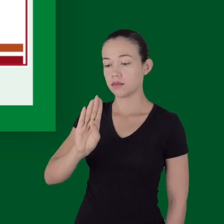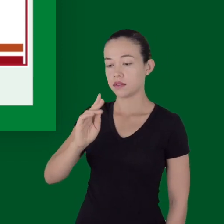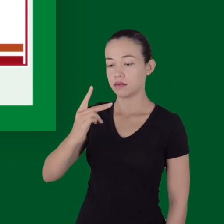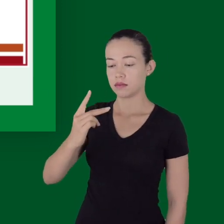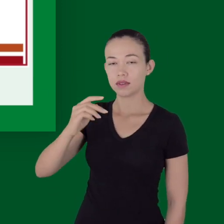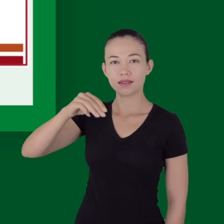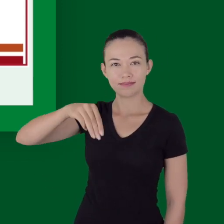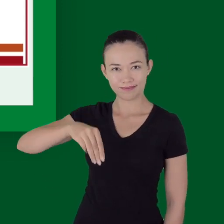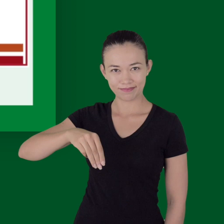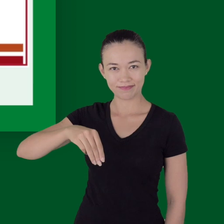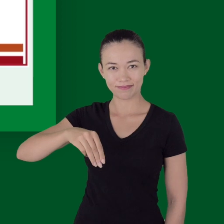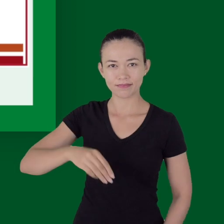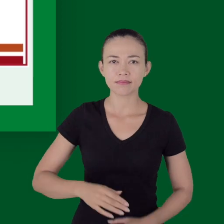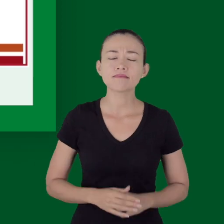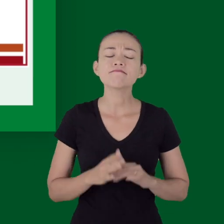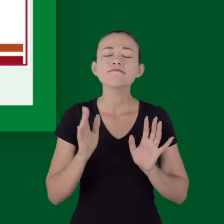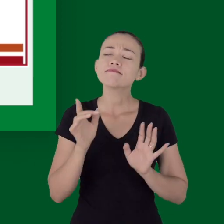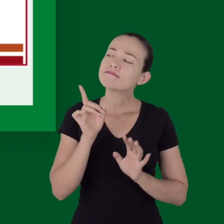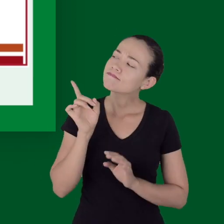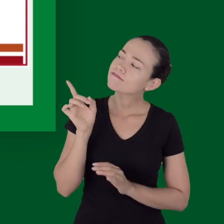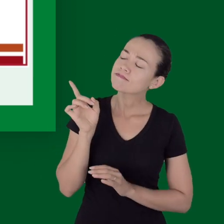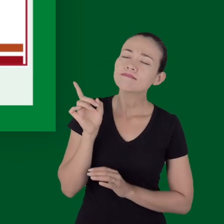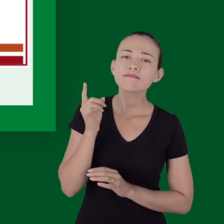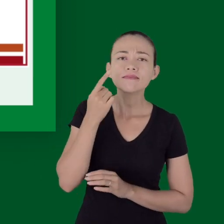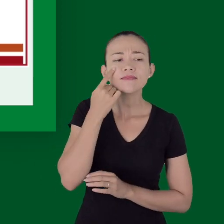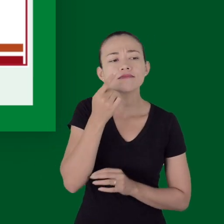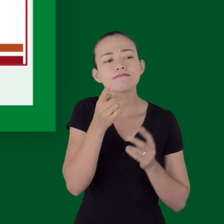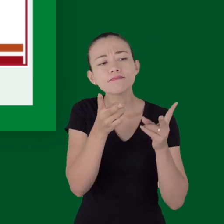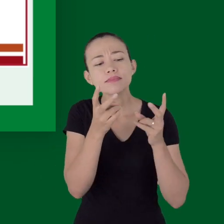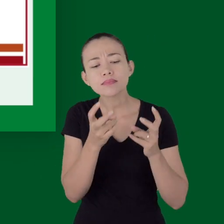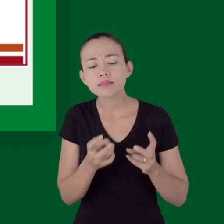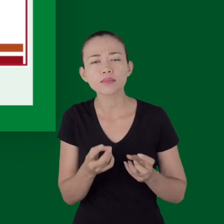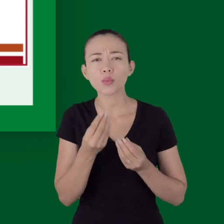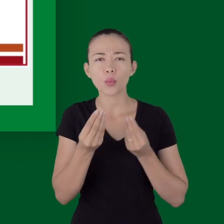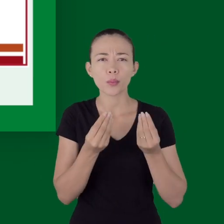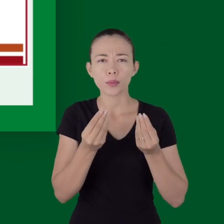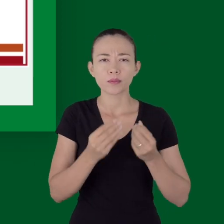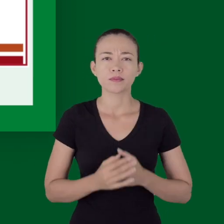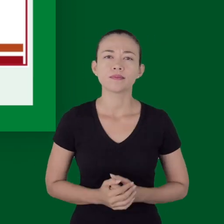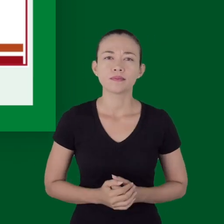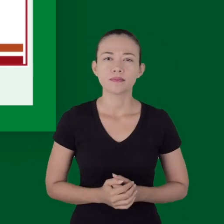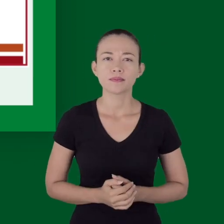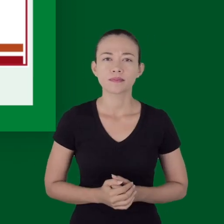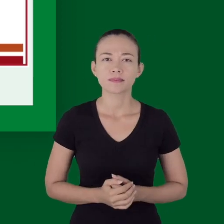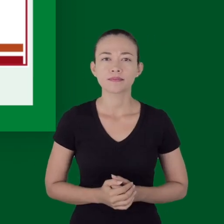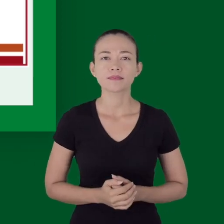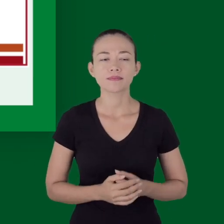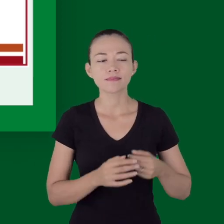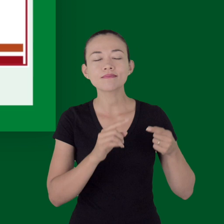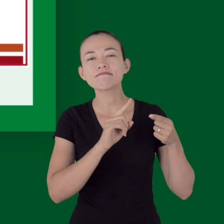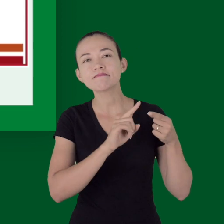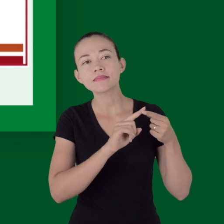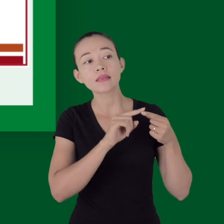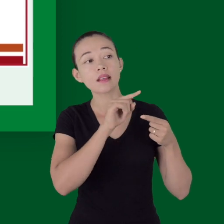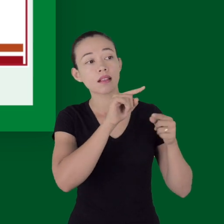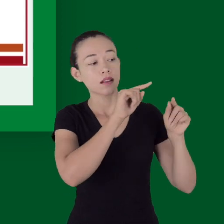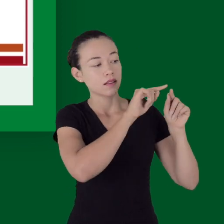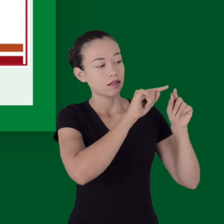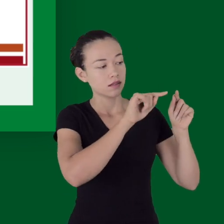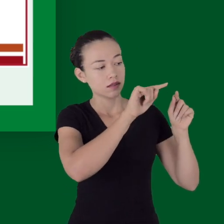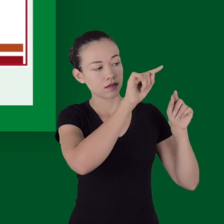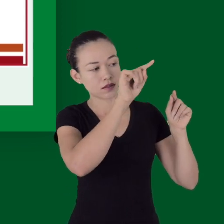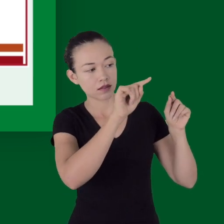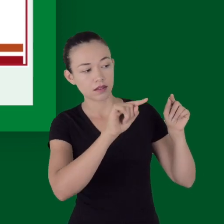gente consegue ter algumas características para definir. Uma delas é a presença de onda P, como eu